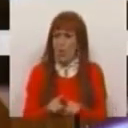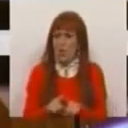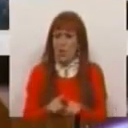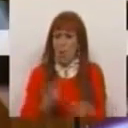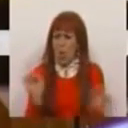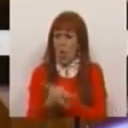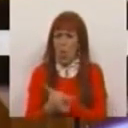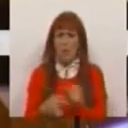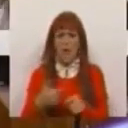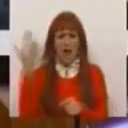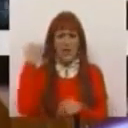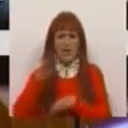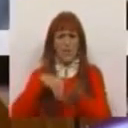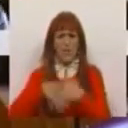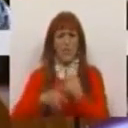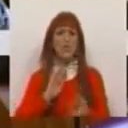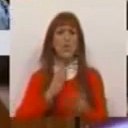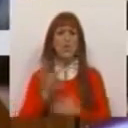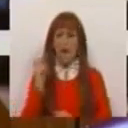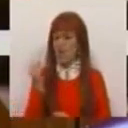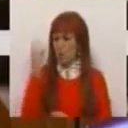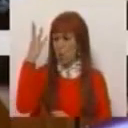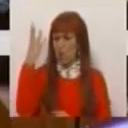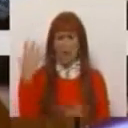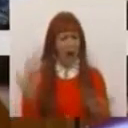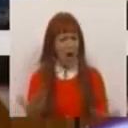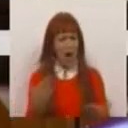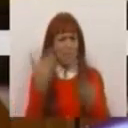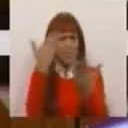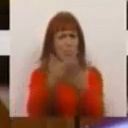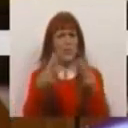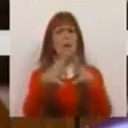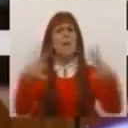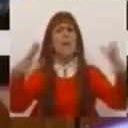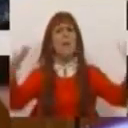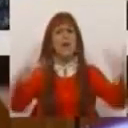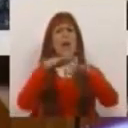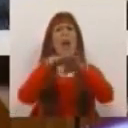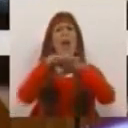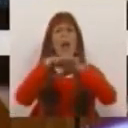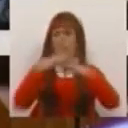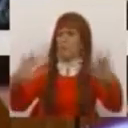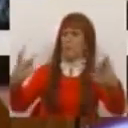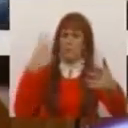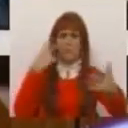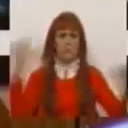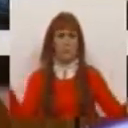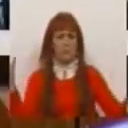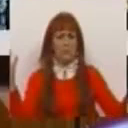fez, contrariamente àquilo que fez nos últimos 4 anos, vem agora propor o alargamento da rede. Vejam